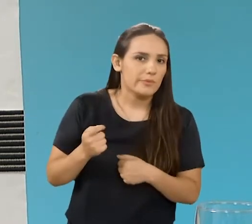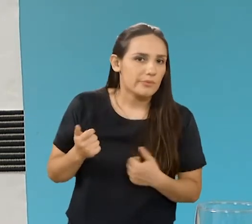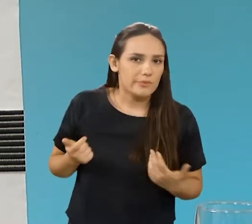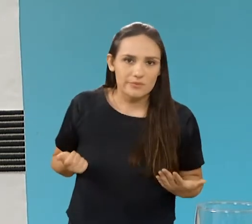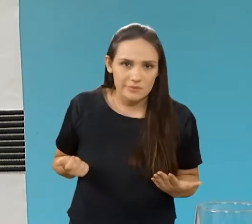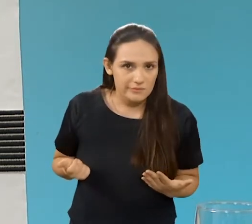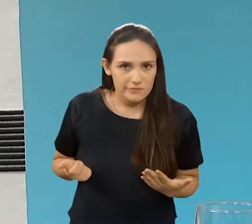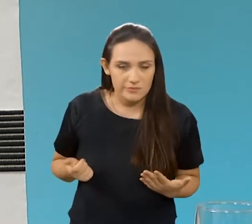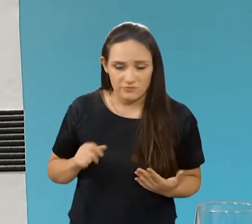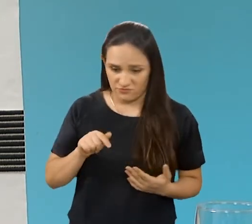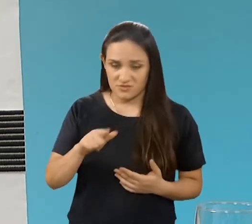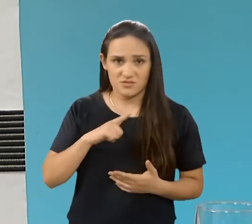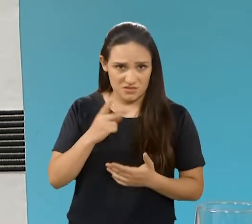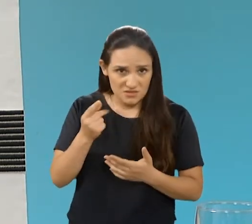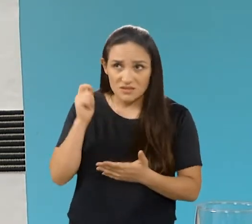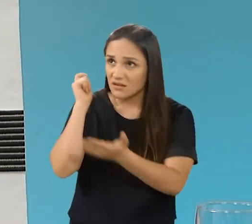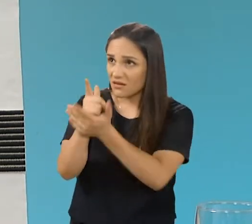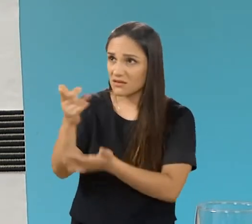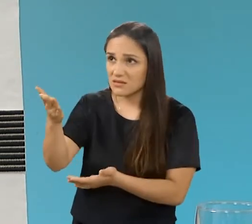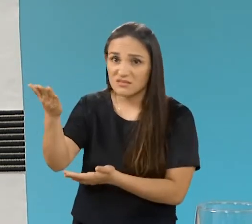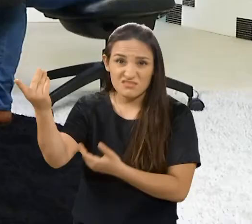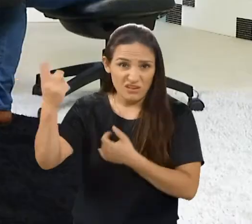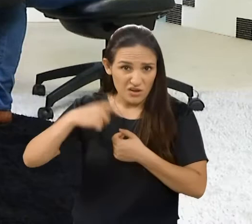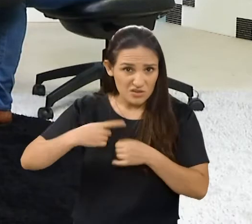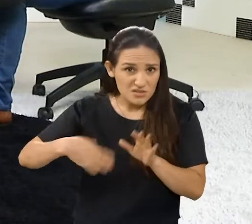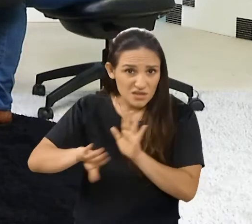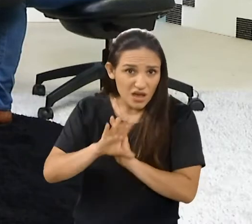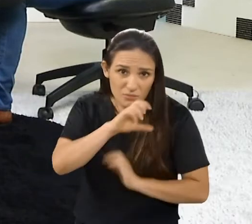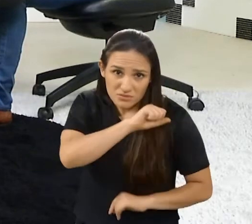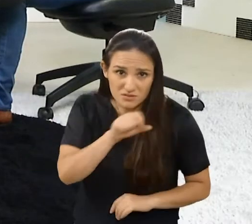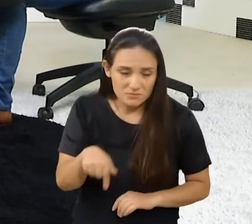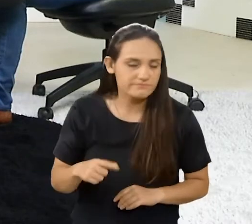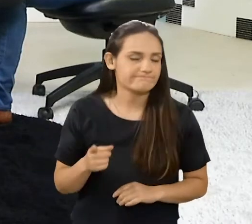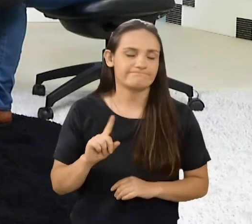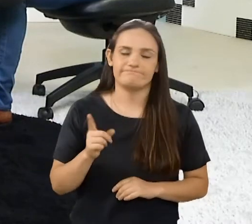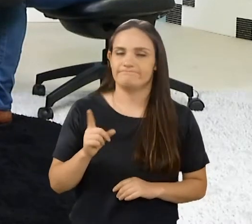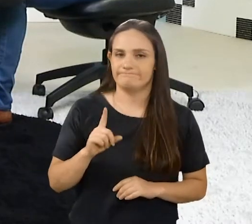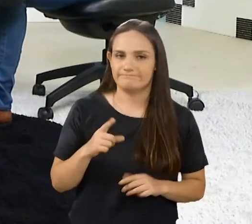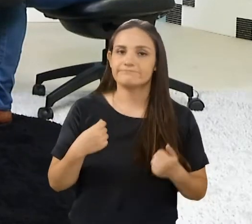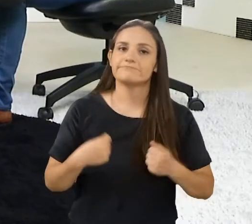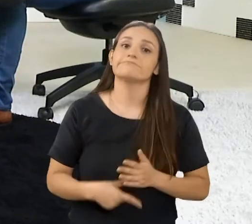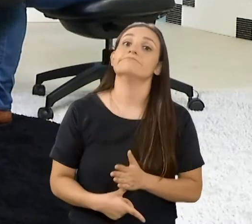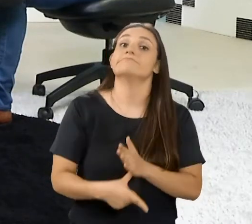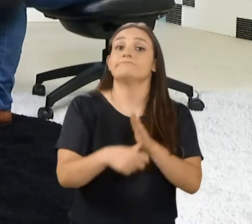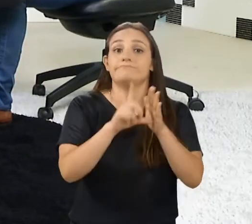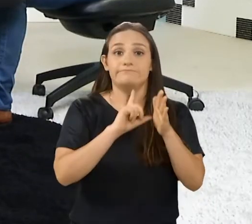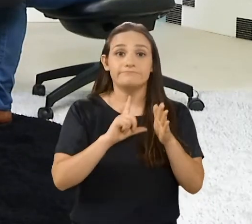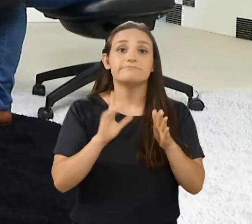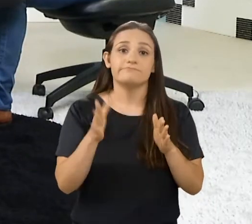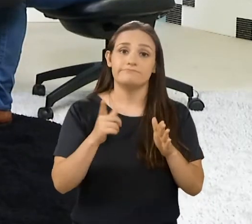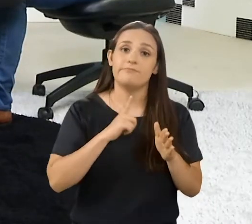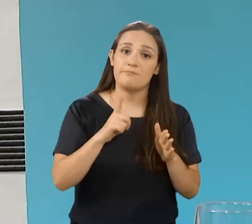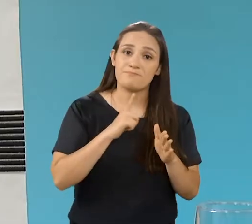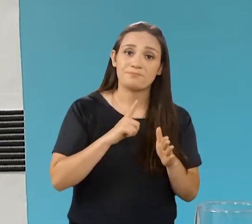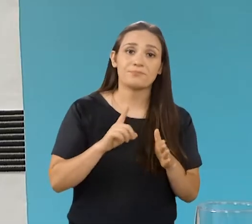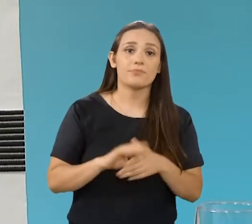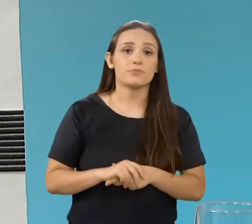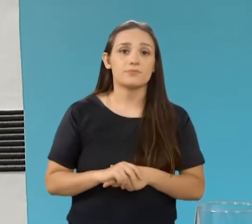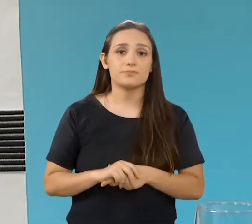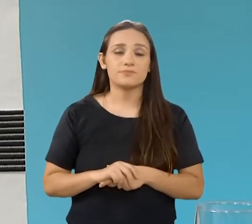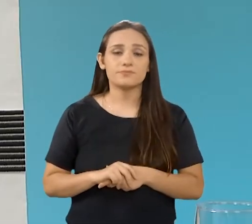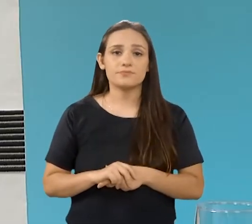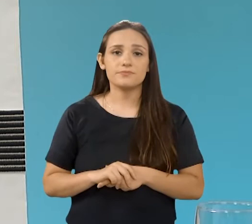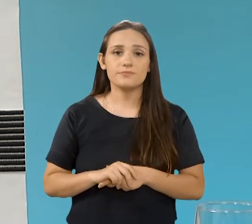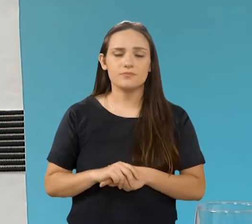ainda que você tenha o dinheiro, você não tem o equipamento disponível. Então, você tem que ir preparando, e nós já desde 2015, através do MS